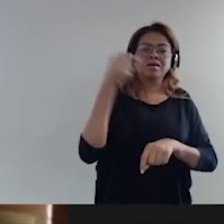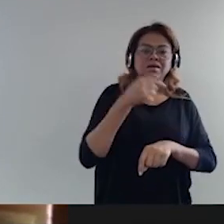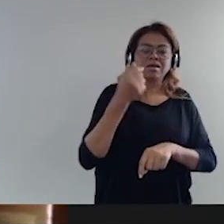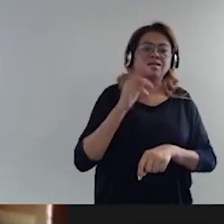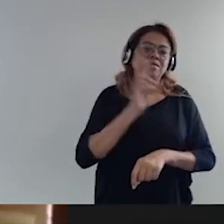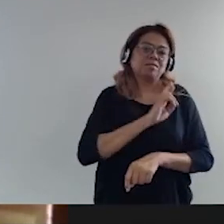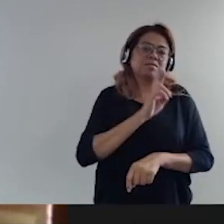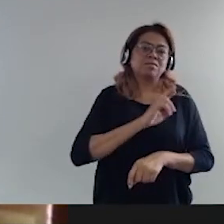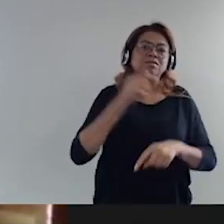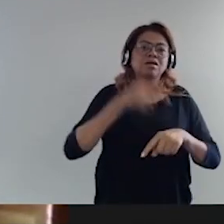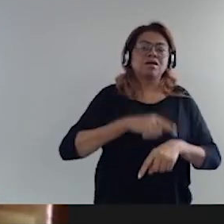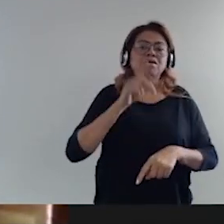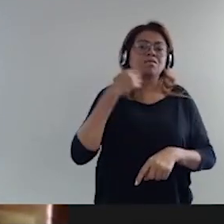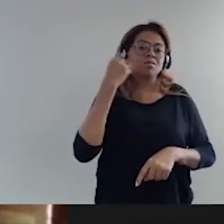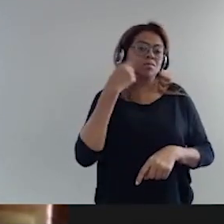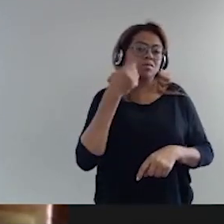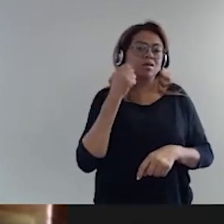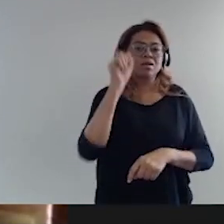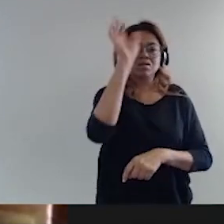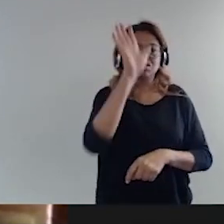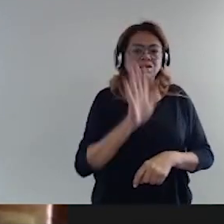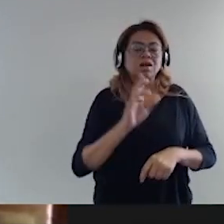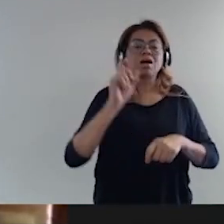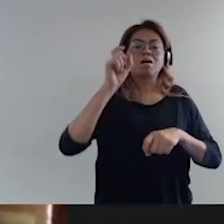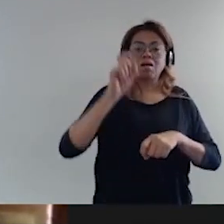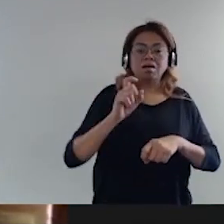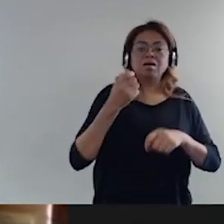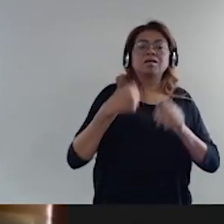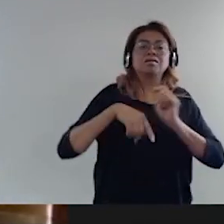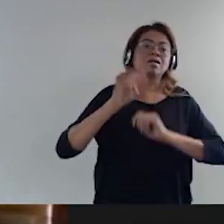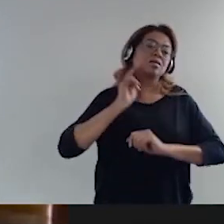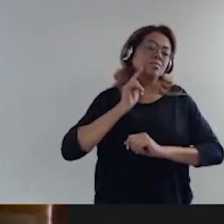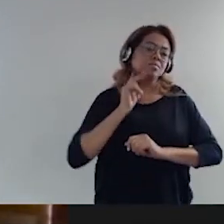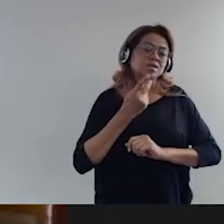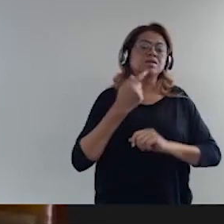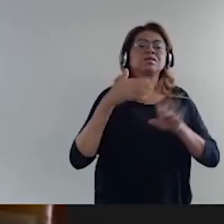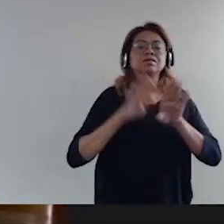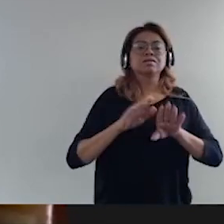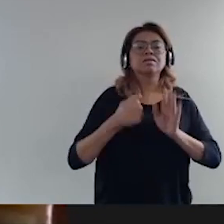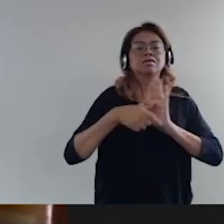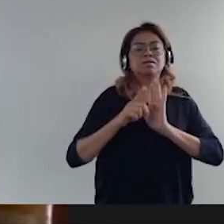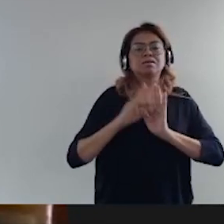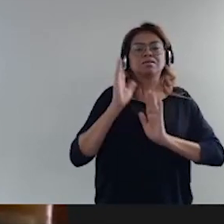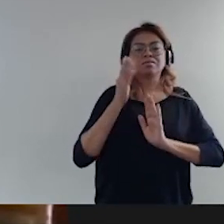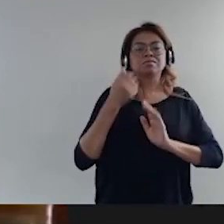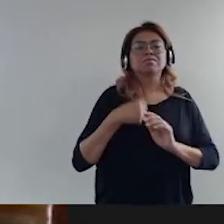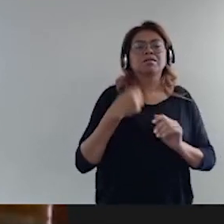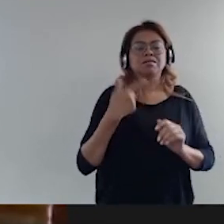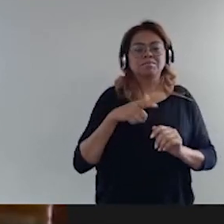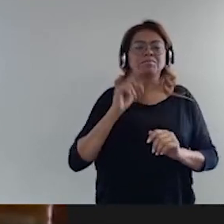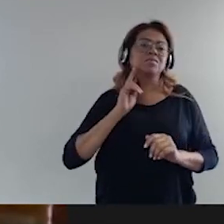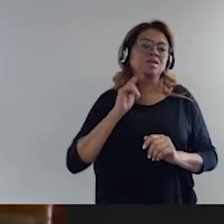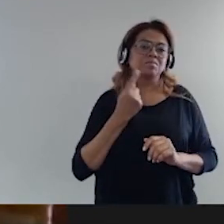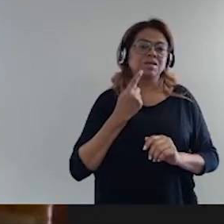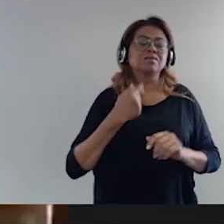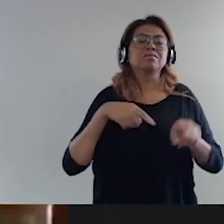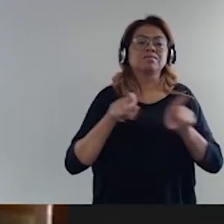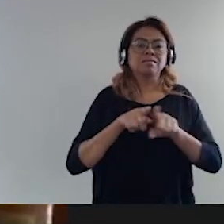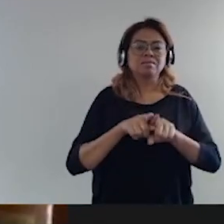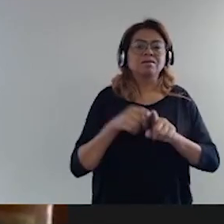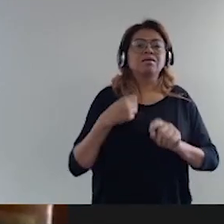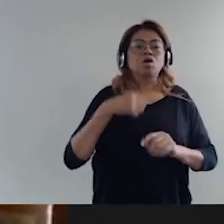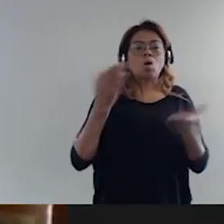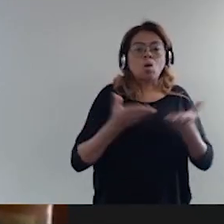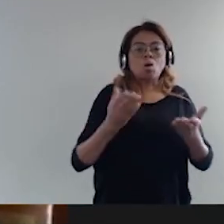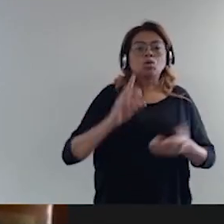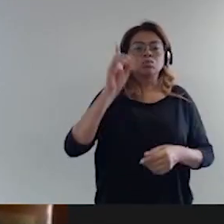Centro de Estudos da Advocacia Geral do Estado, tendo sido advogado-geral do Estado de Minas Gerais, é